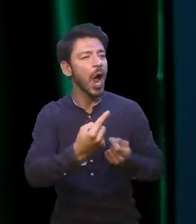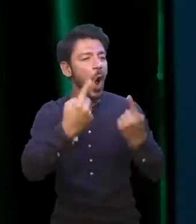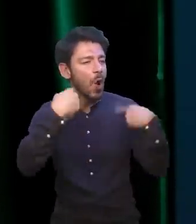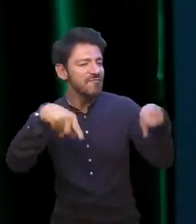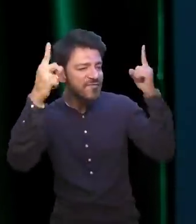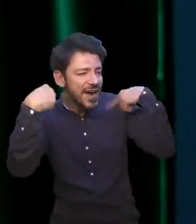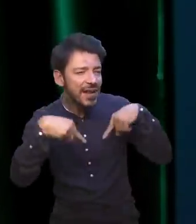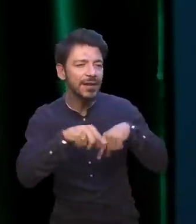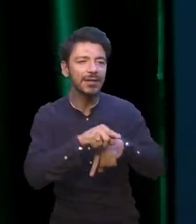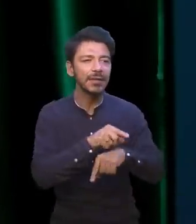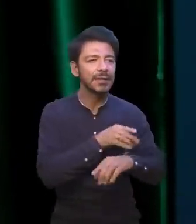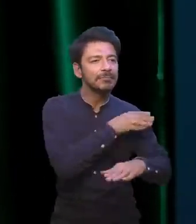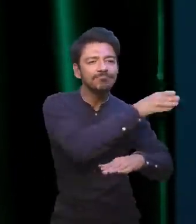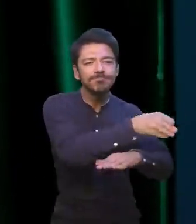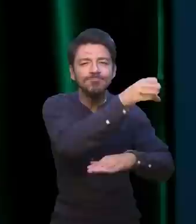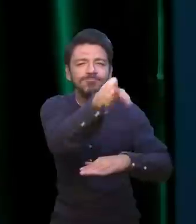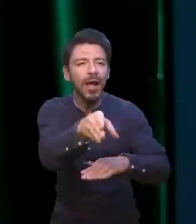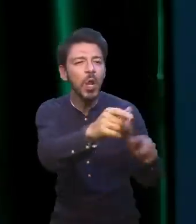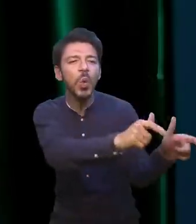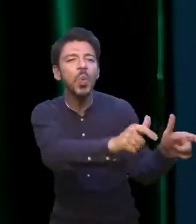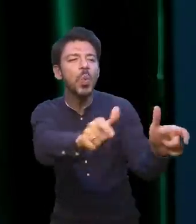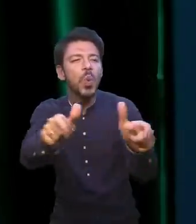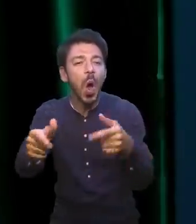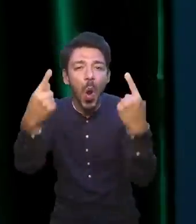mansos como as pombas.